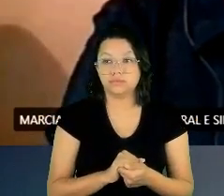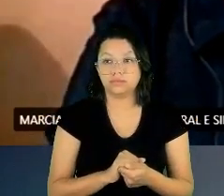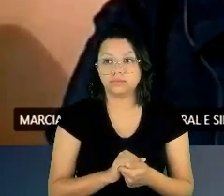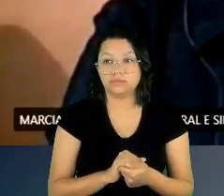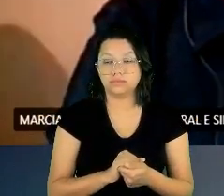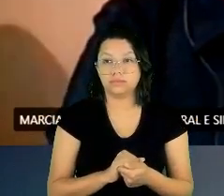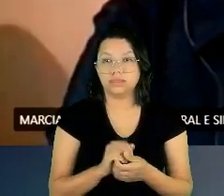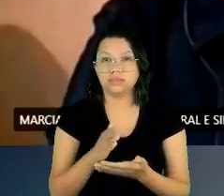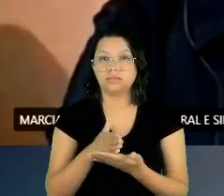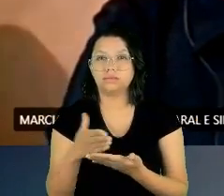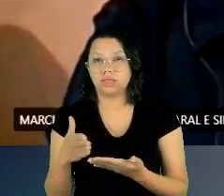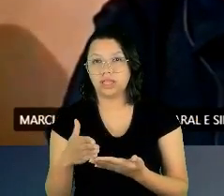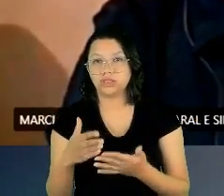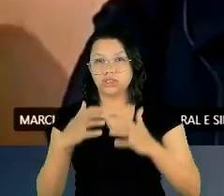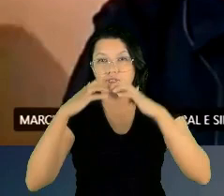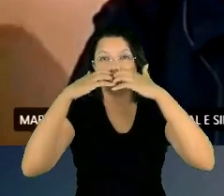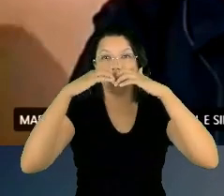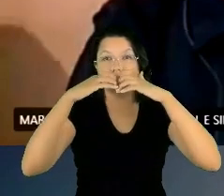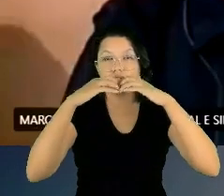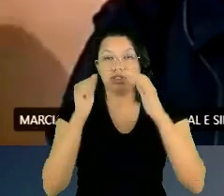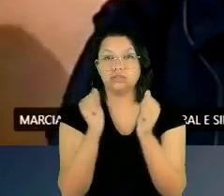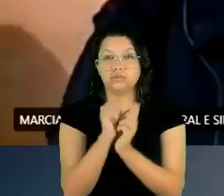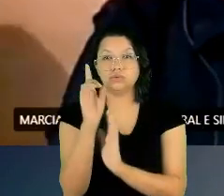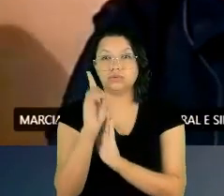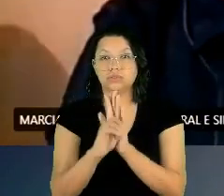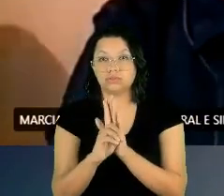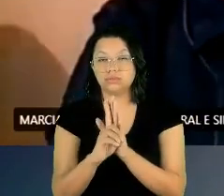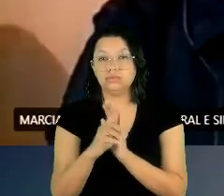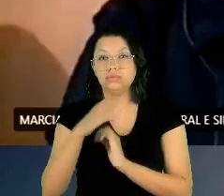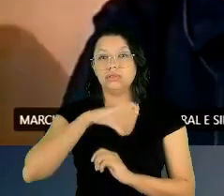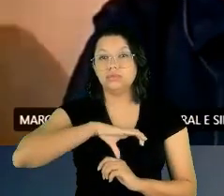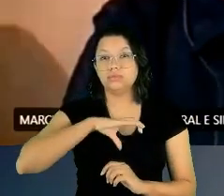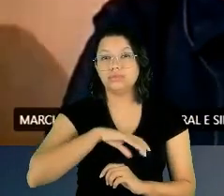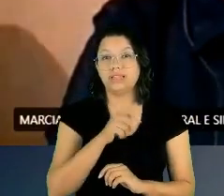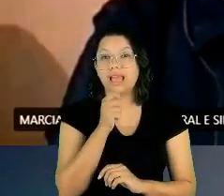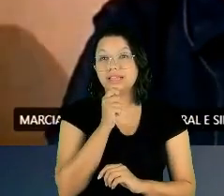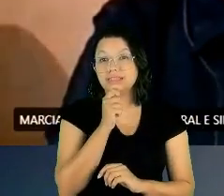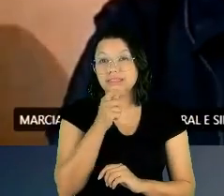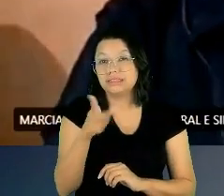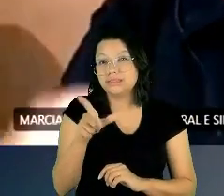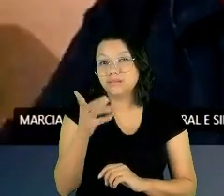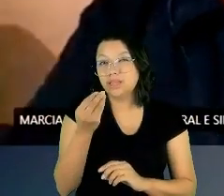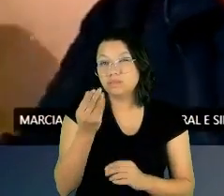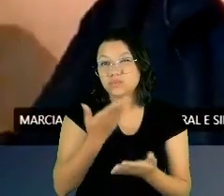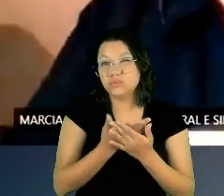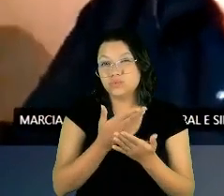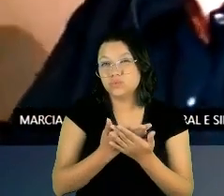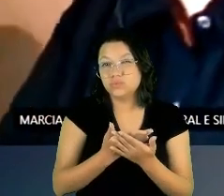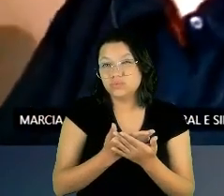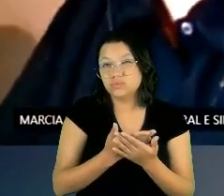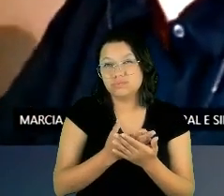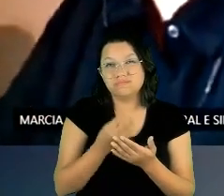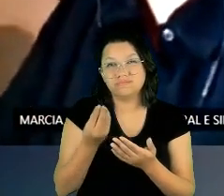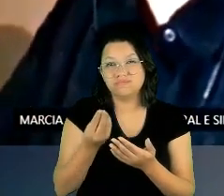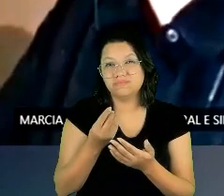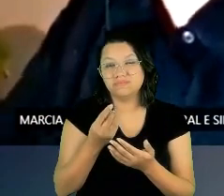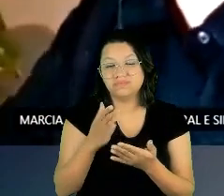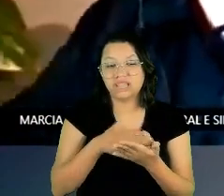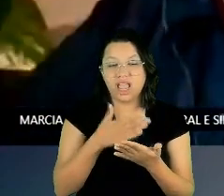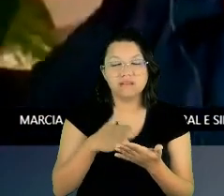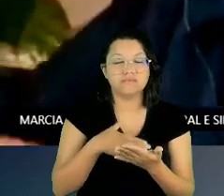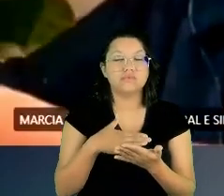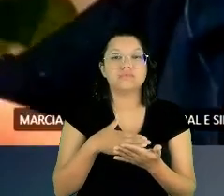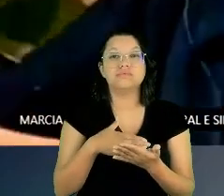exemplo, dessa parte de neurociência e direito, em português, ainda não tem muitos